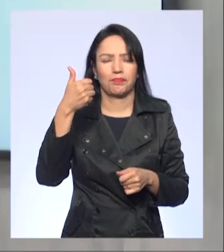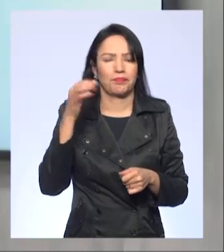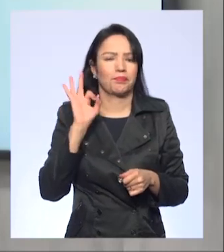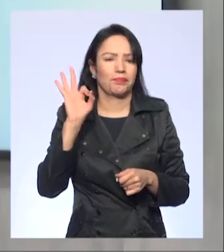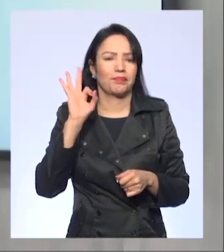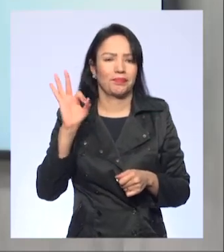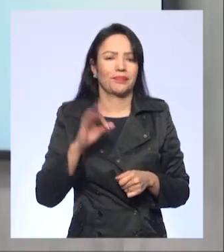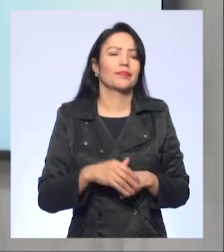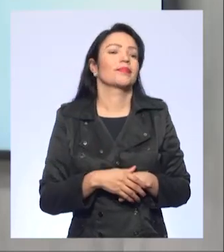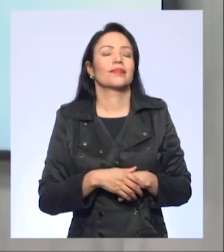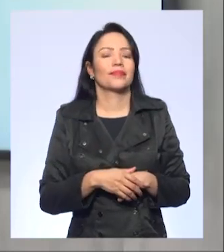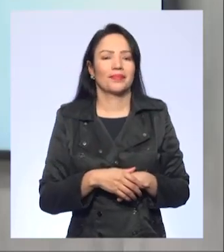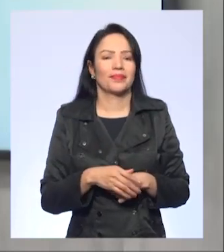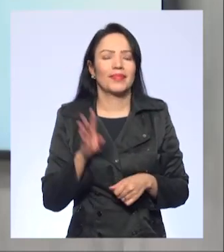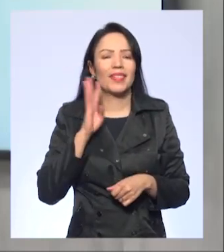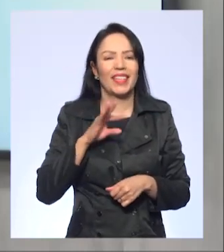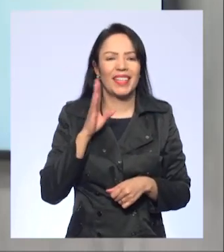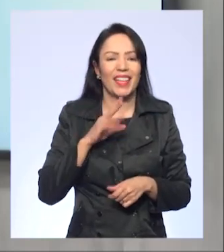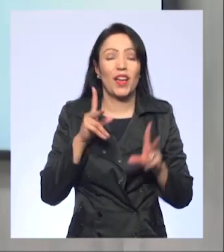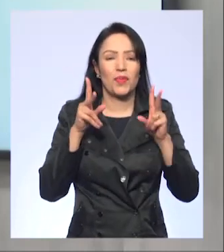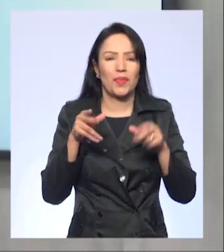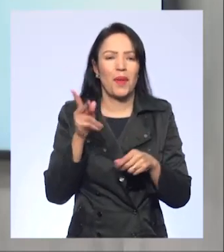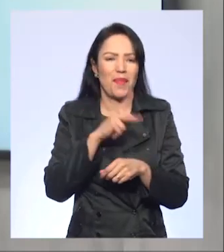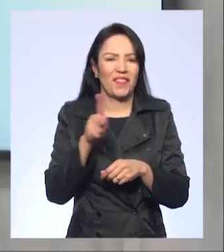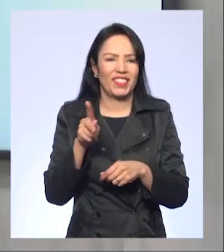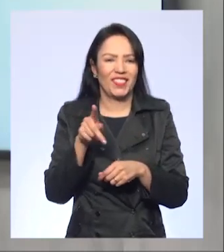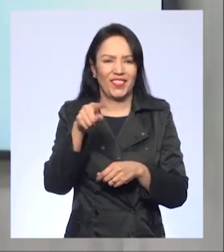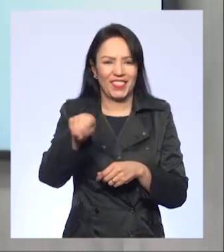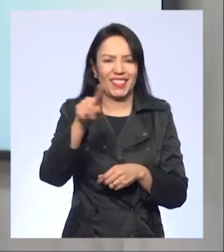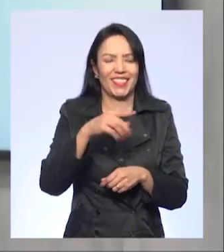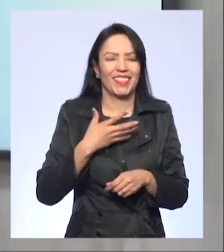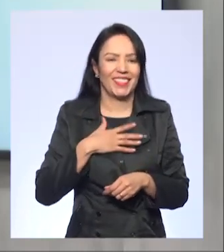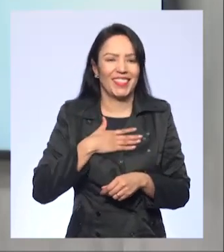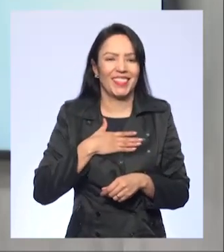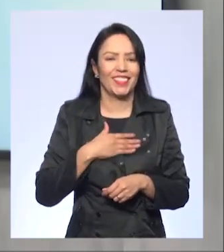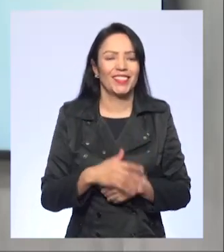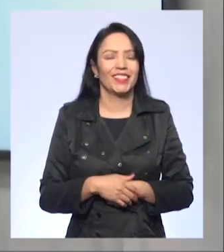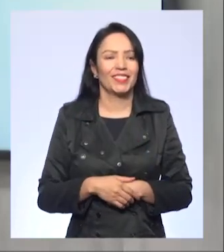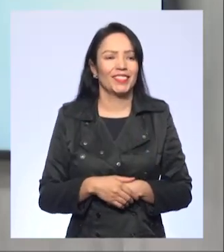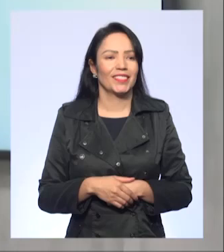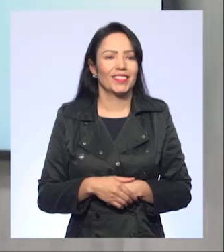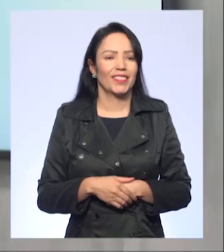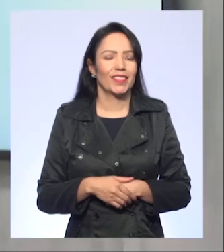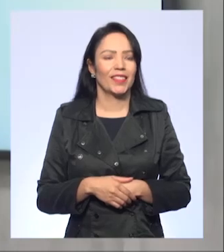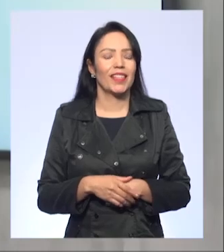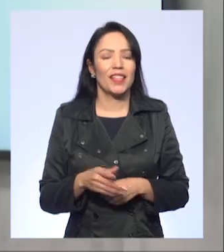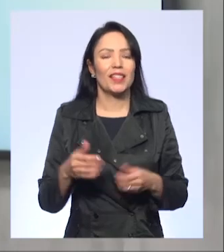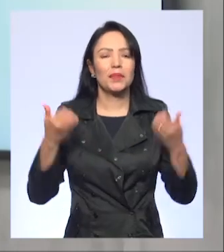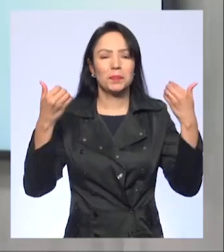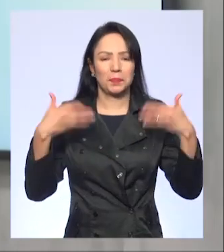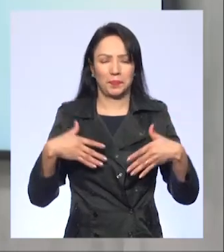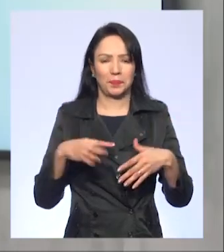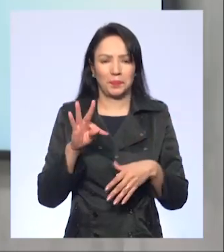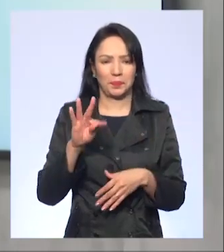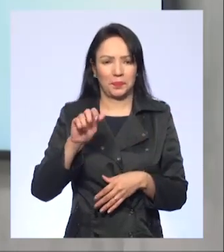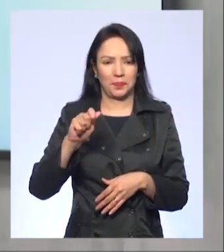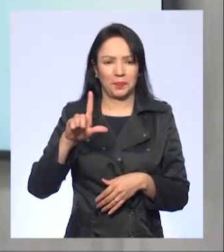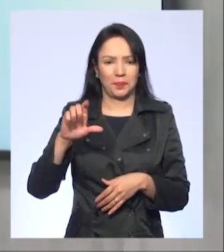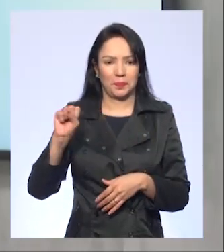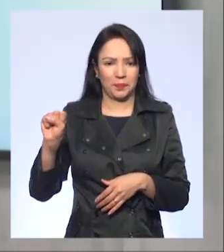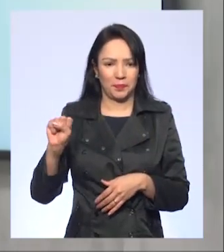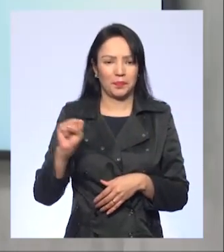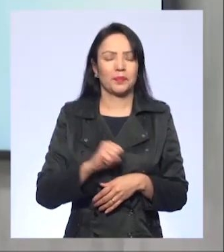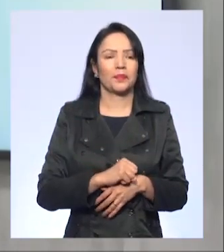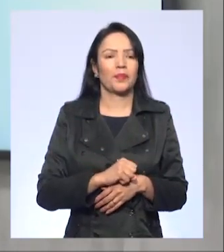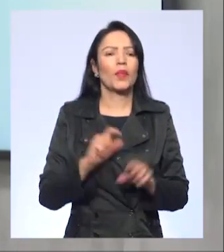um Ricardinho Depps, o professor de química preferido de vocês, o cara, beleza? Nós vamos falar desse cara aí hoje, que é o tal do Teorema de